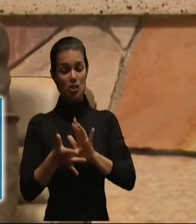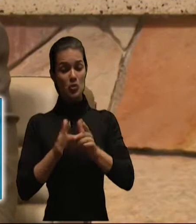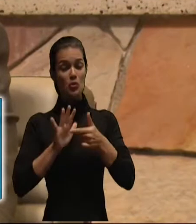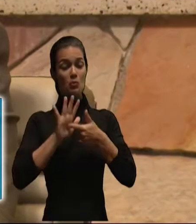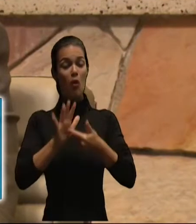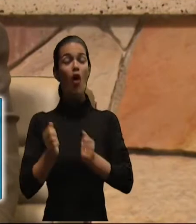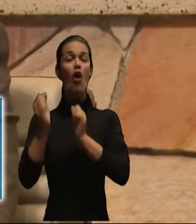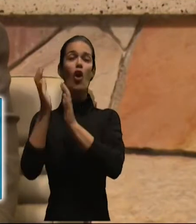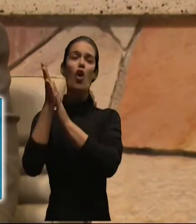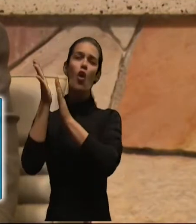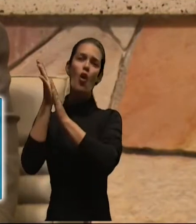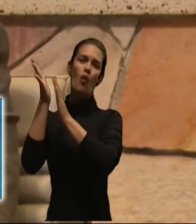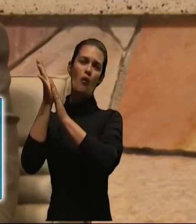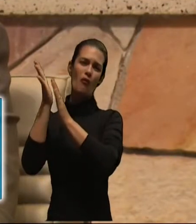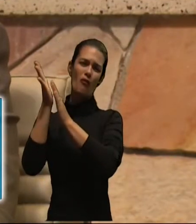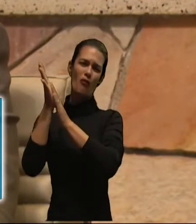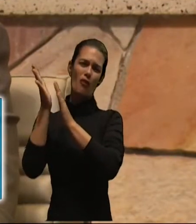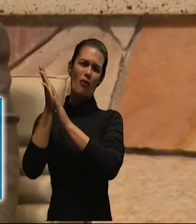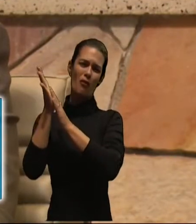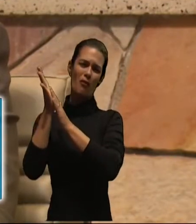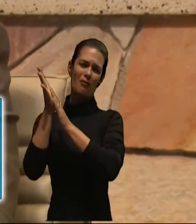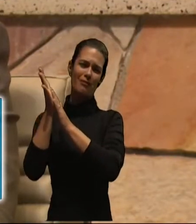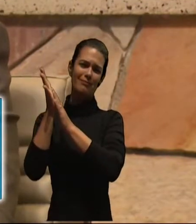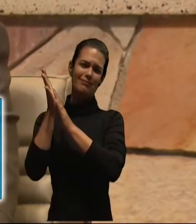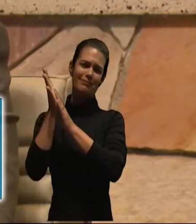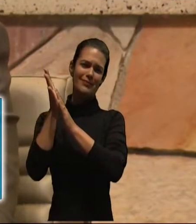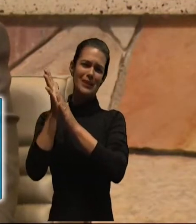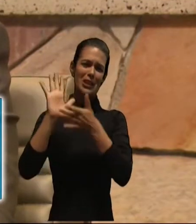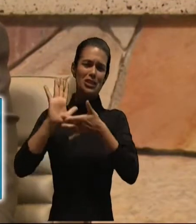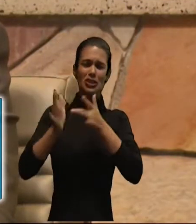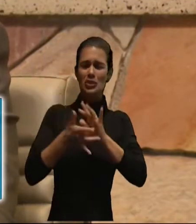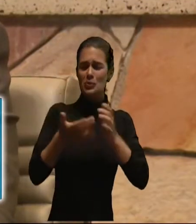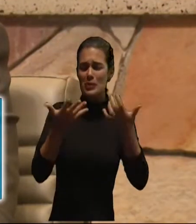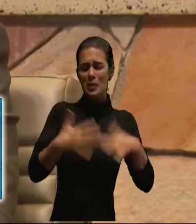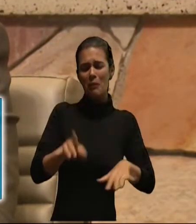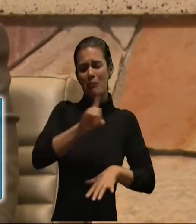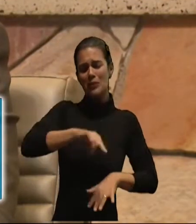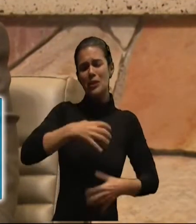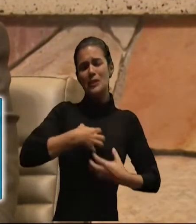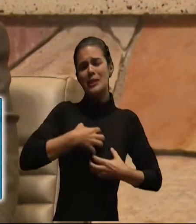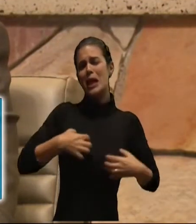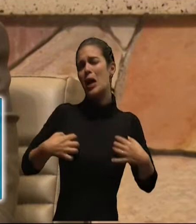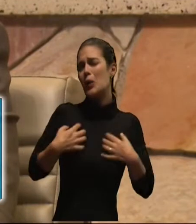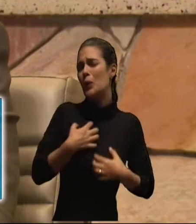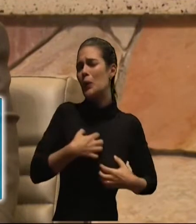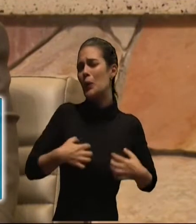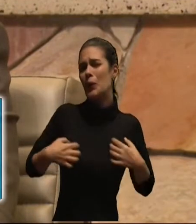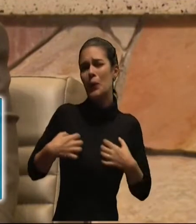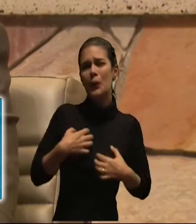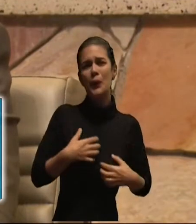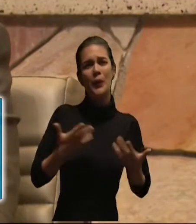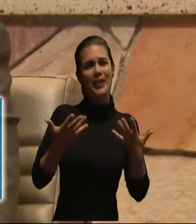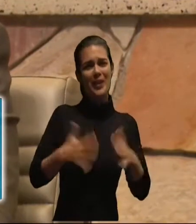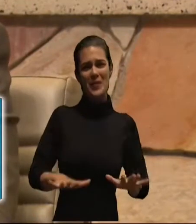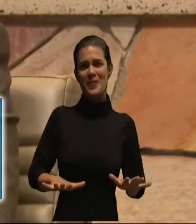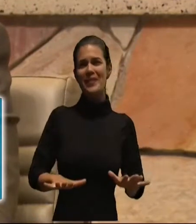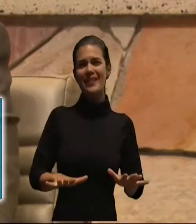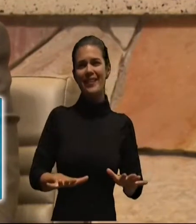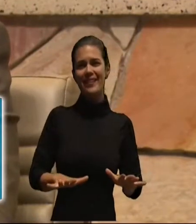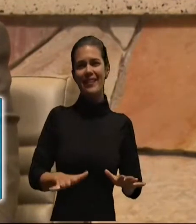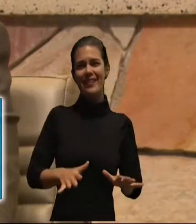de espírito angustiado, a fim de que se chamem carvalhos de